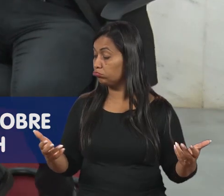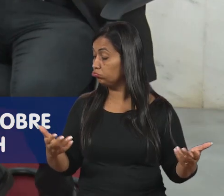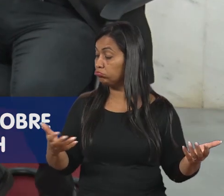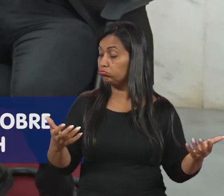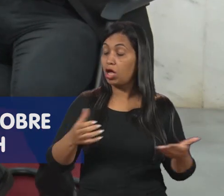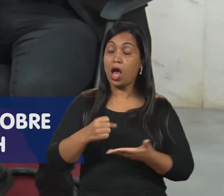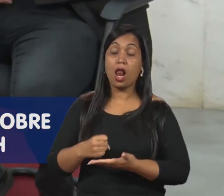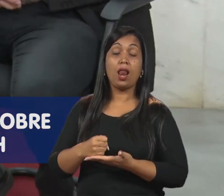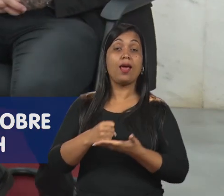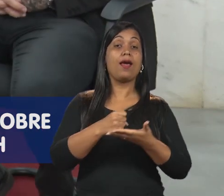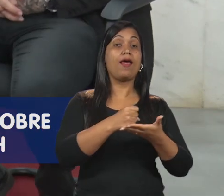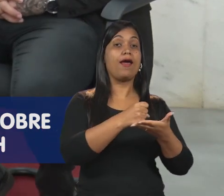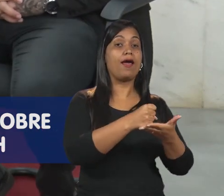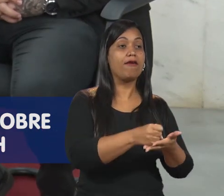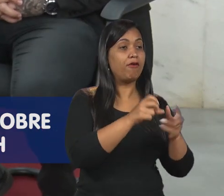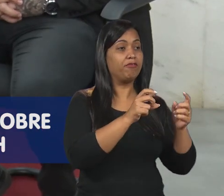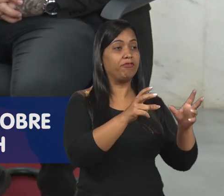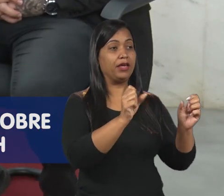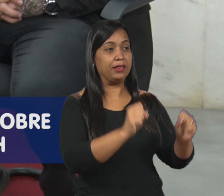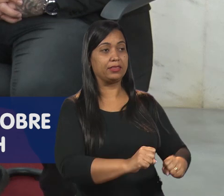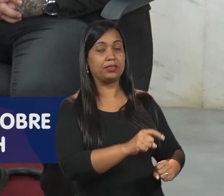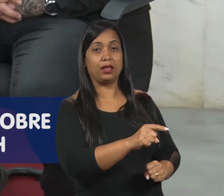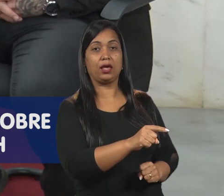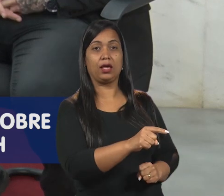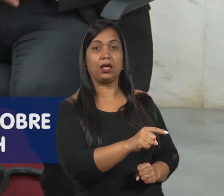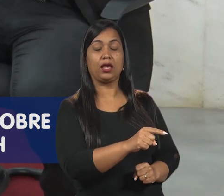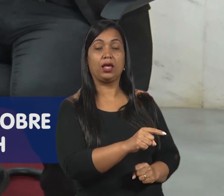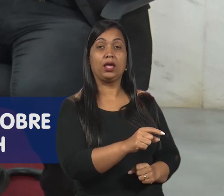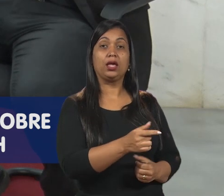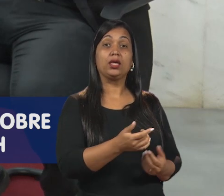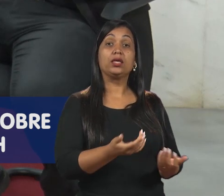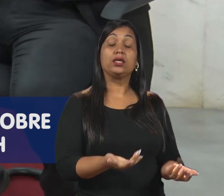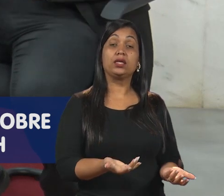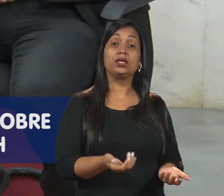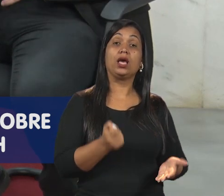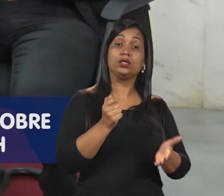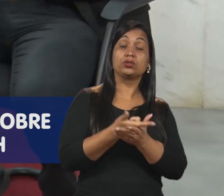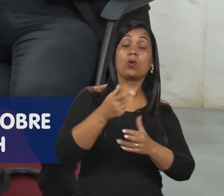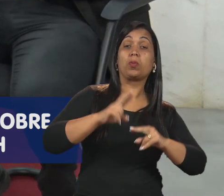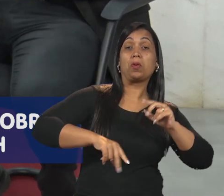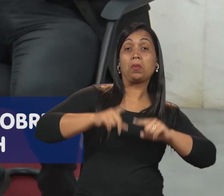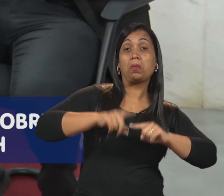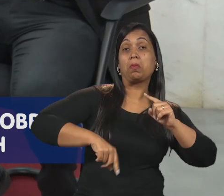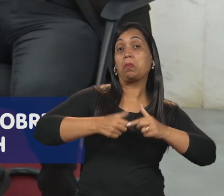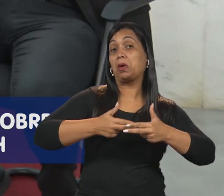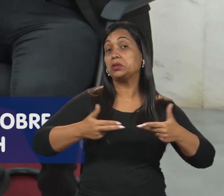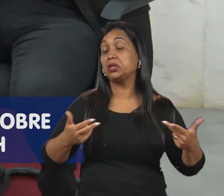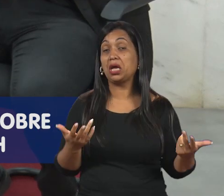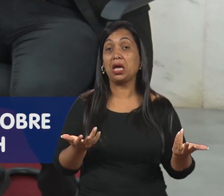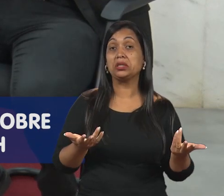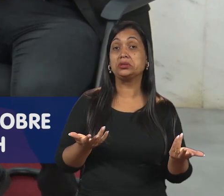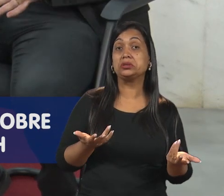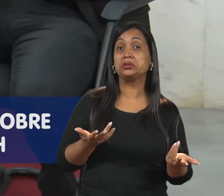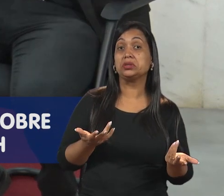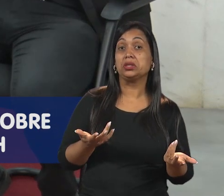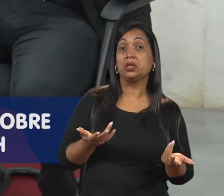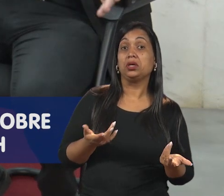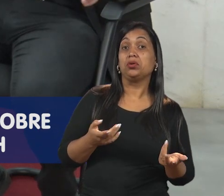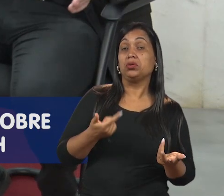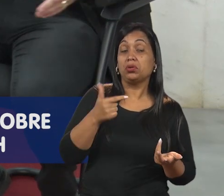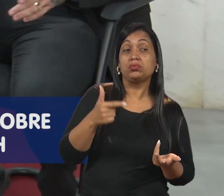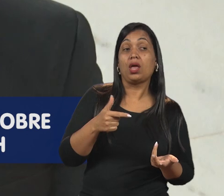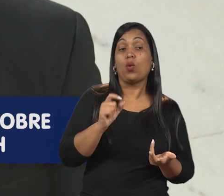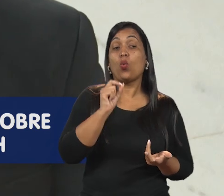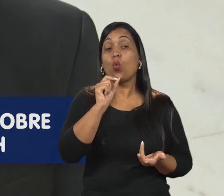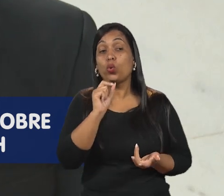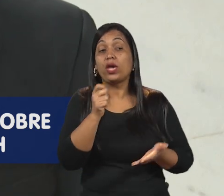onde, levam lá para se vender. E eles compram o material e nem sequer a gente tem o registro do